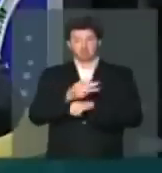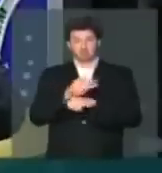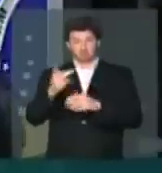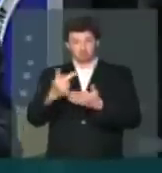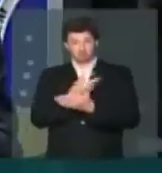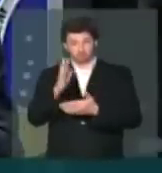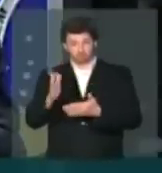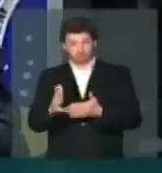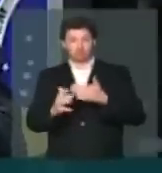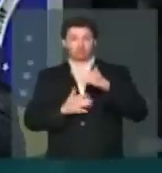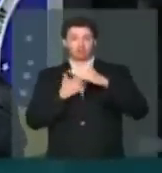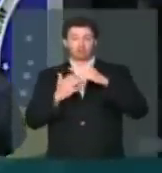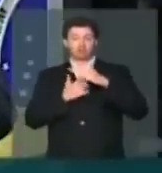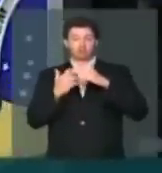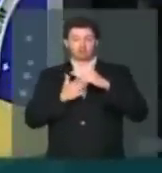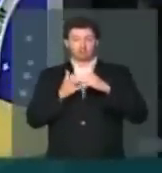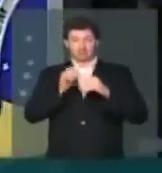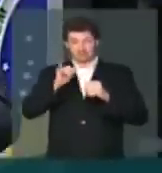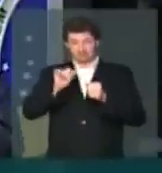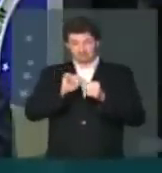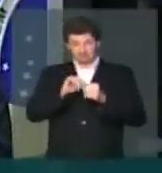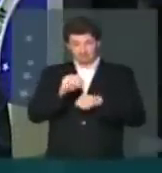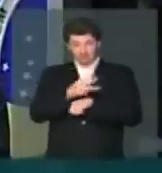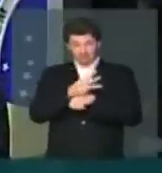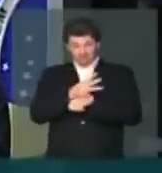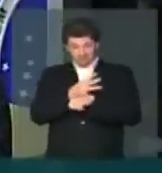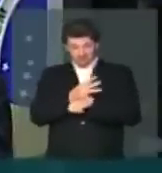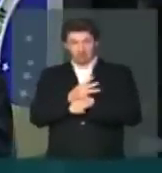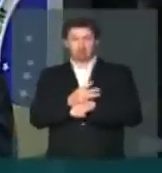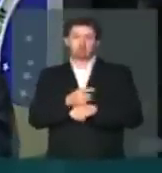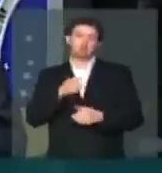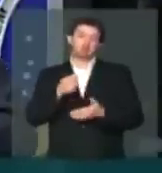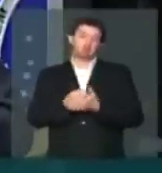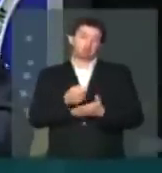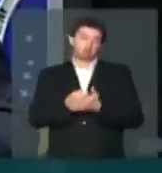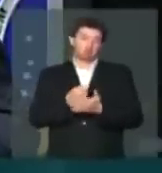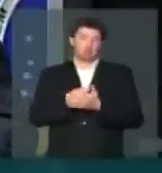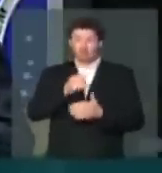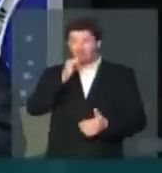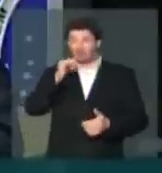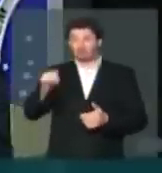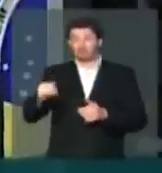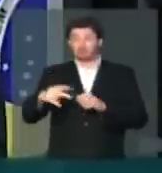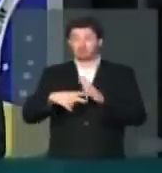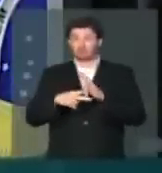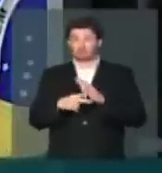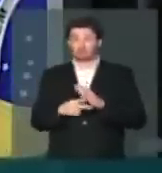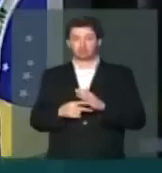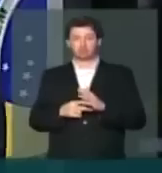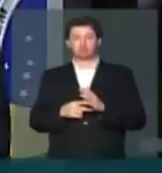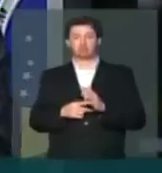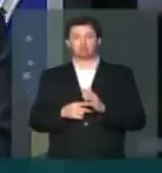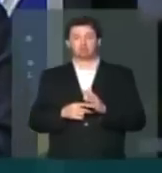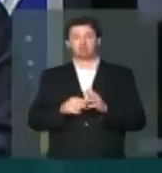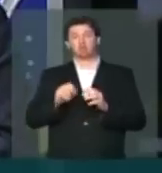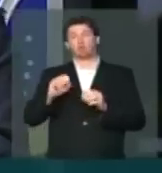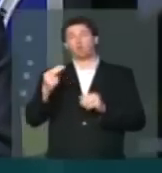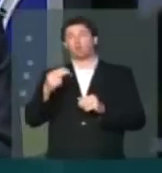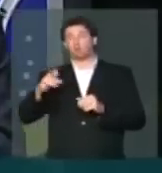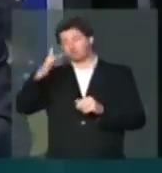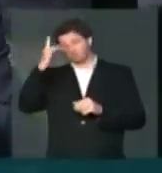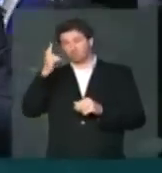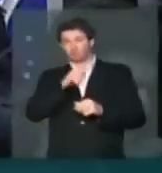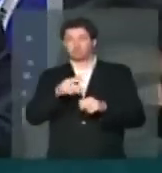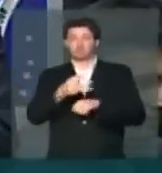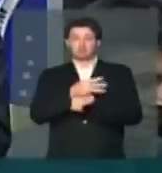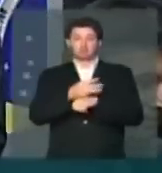terceirização, a empresa que terceirizou é obrigada a avisar o sindicato, o setor ou os setores que foram